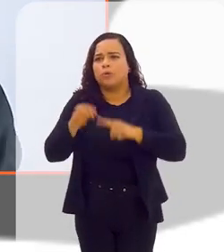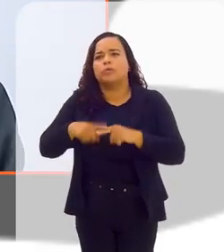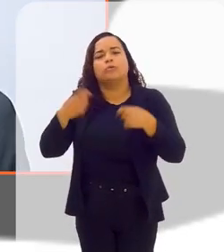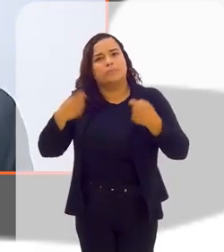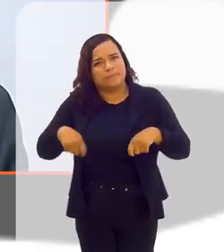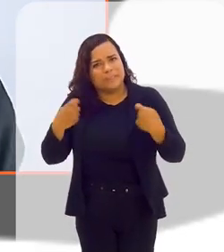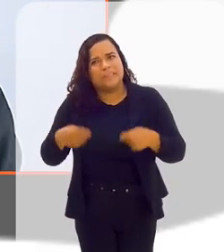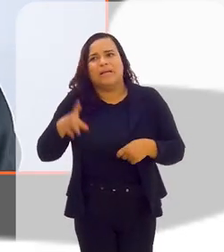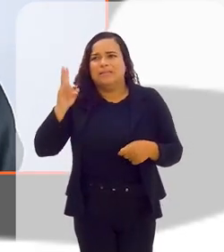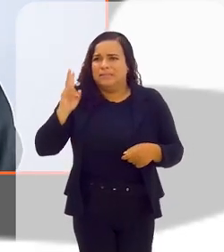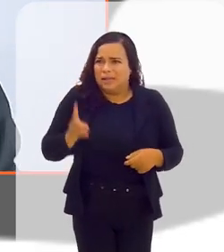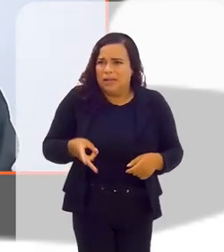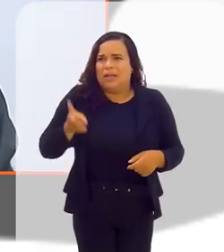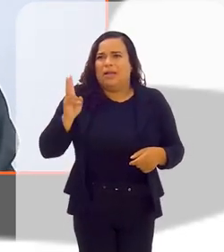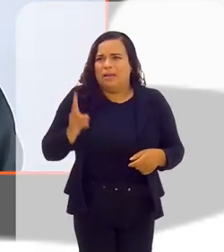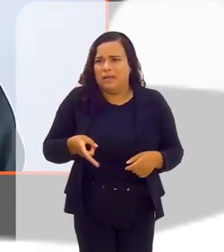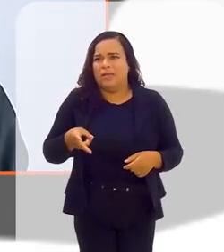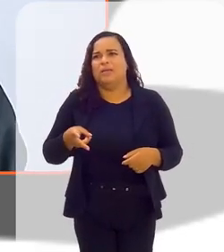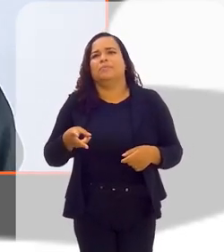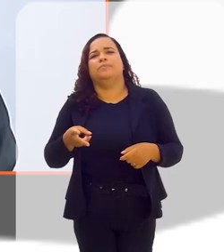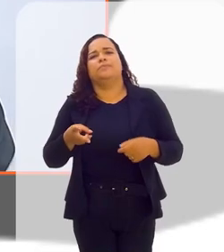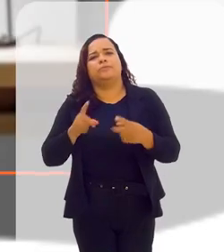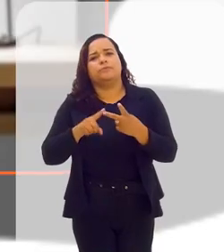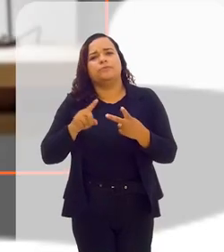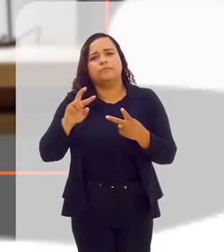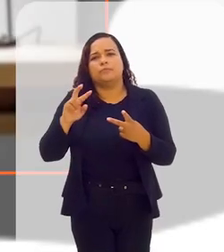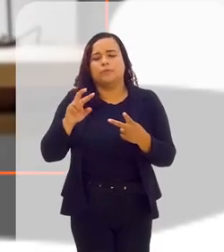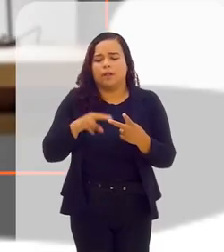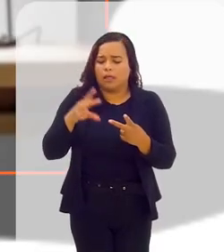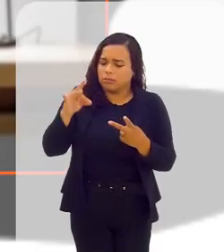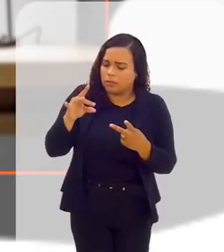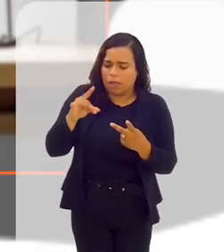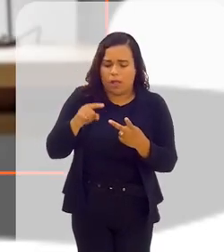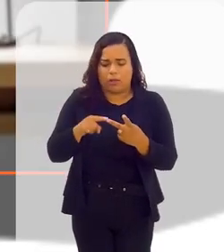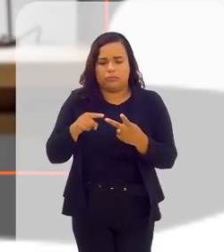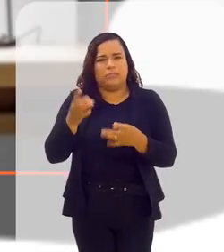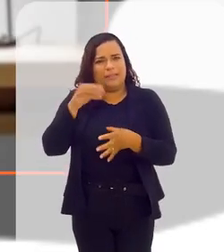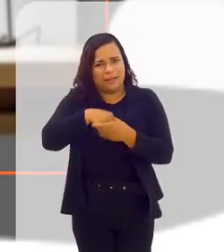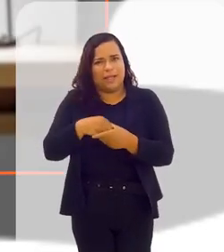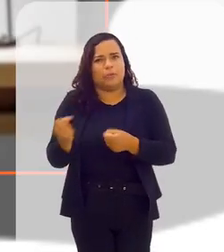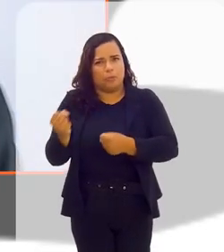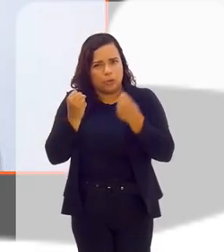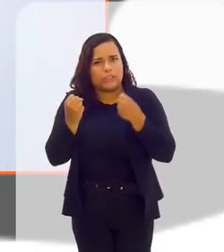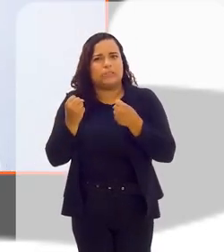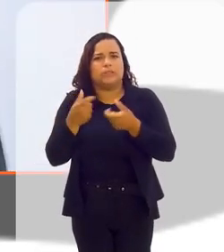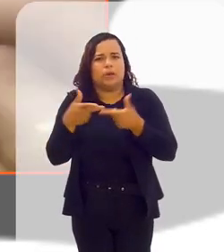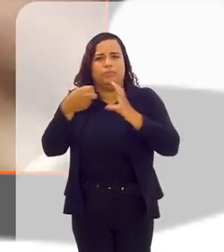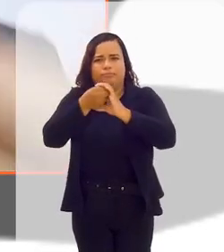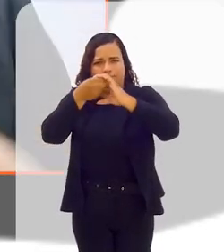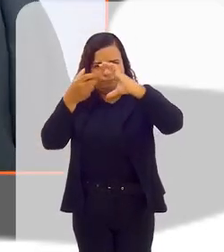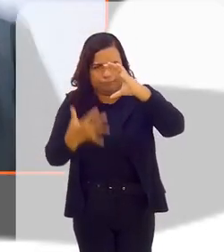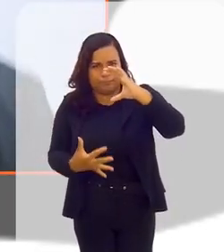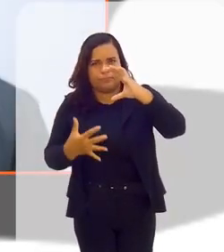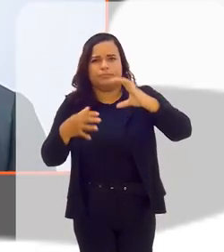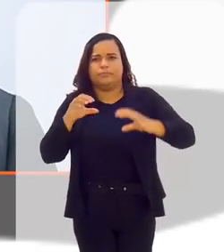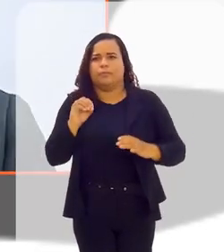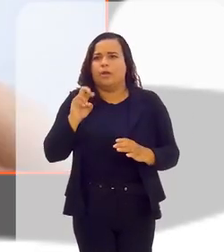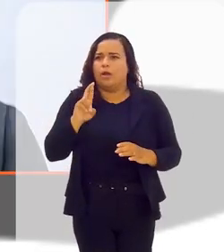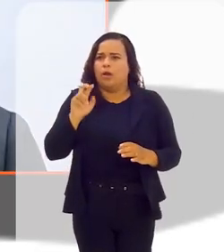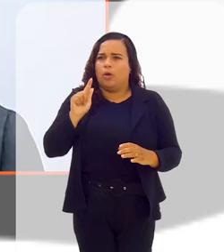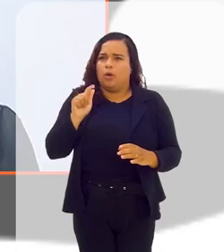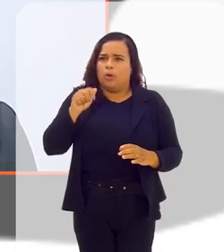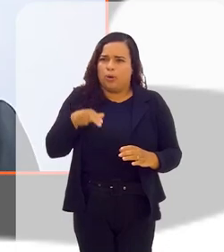aquele produto tem que sempre ter aqueles ranges de potencial hidrogênio iônico, viscosidade, enfim, as chamadas